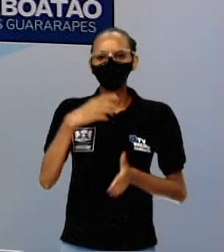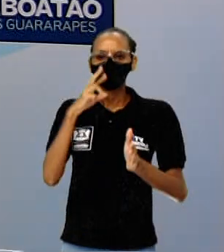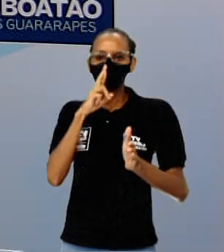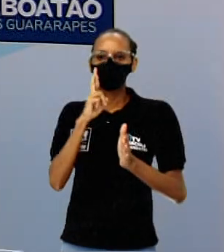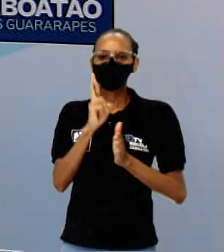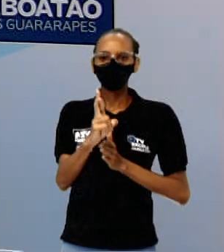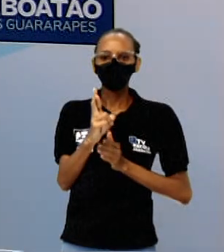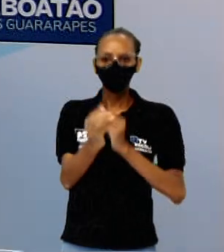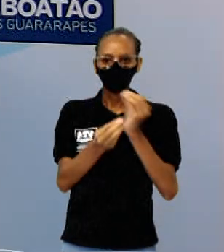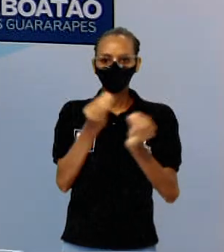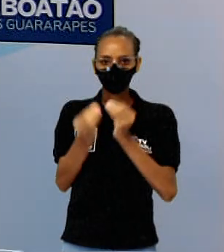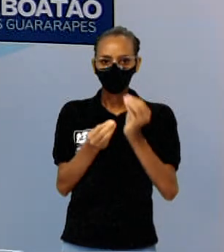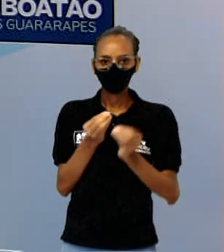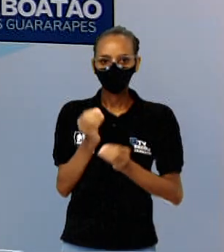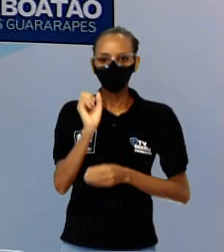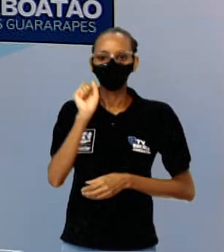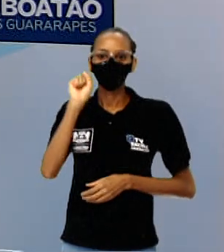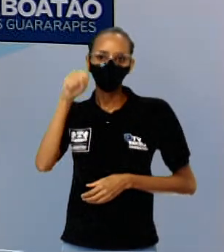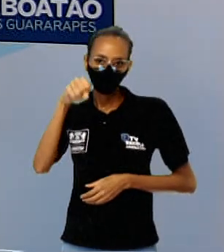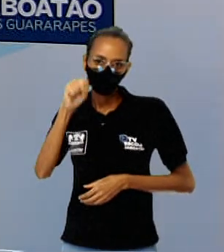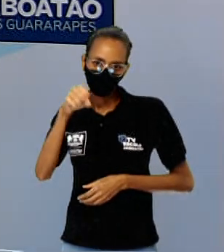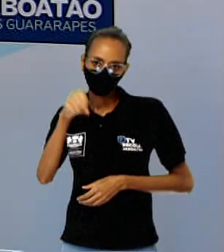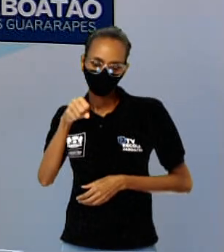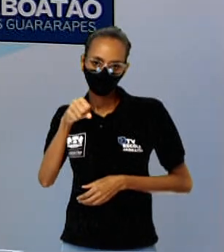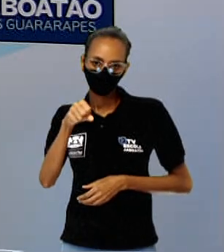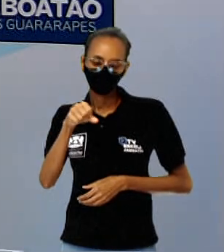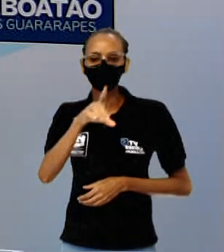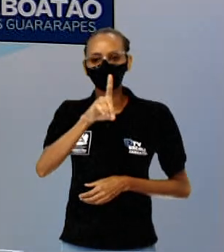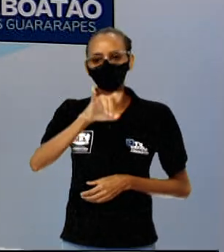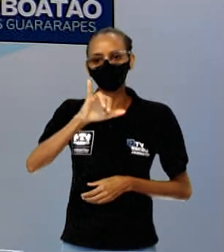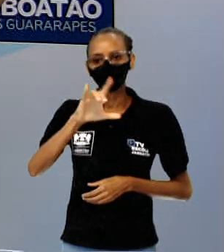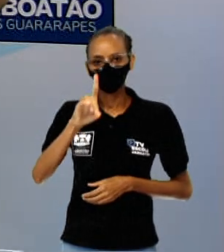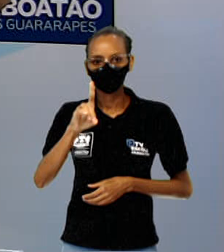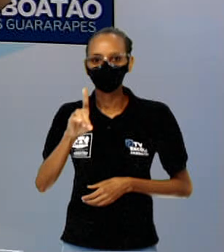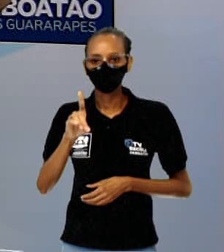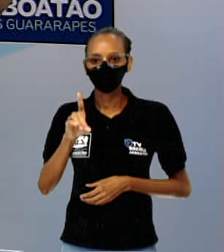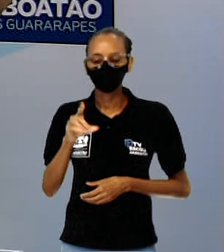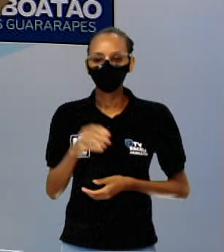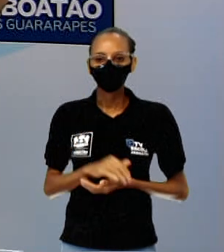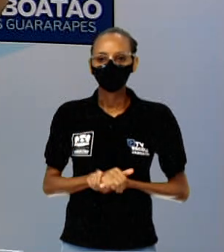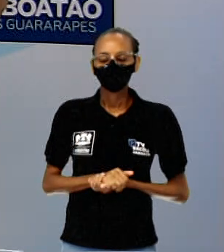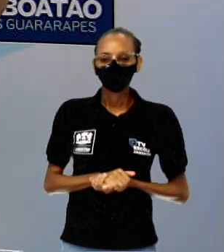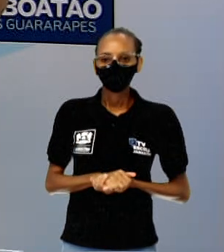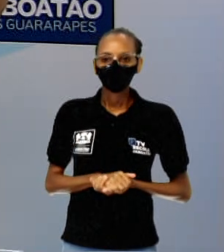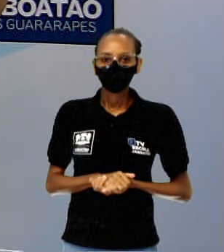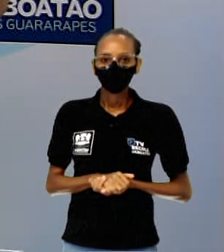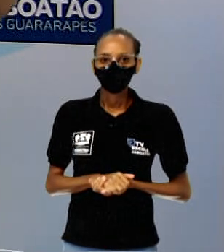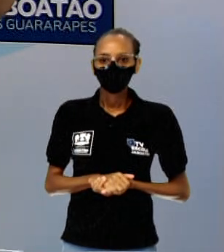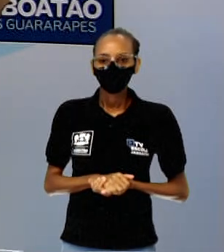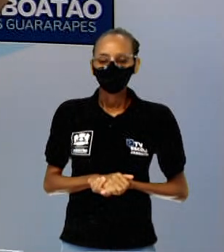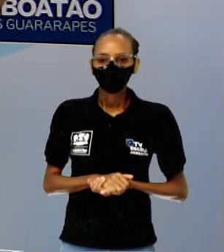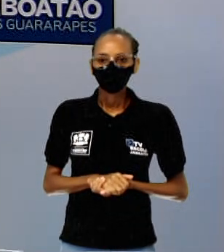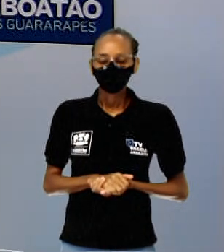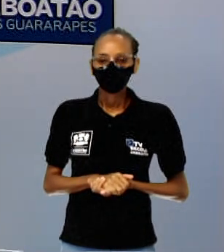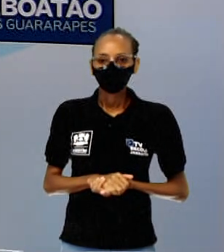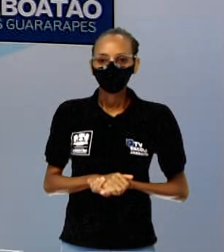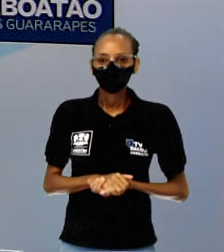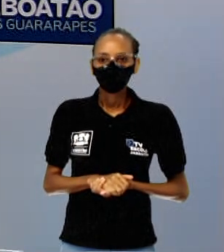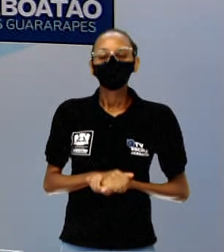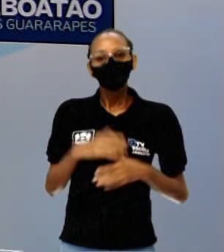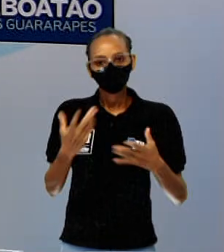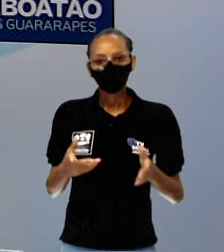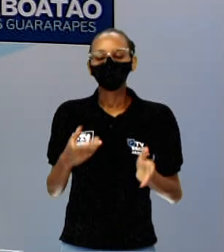Afirmativamente. Yes, I did. Yes, you did. Yes, she did. A gente só vai colocar a afirmativa